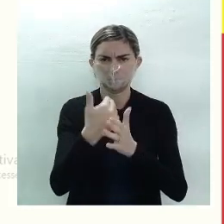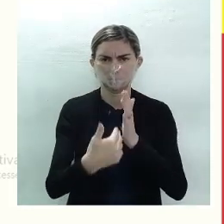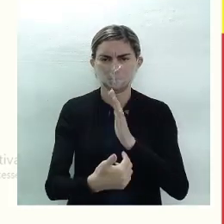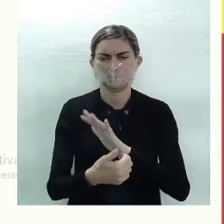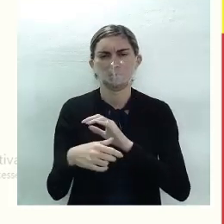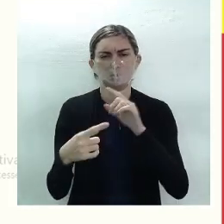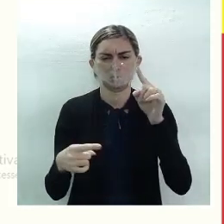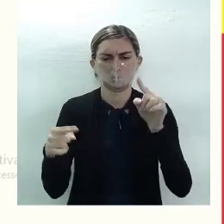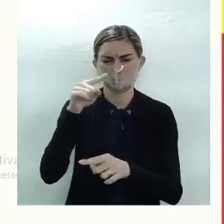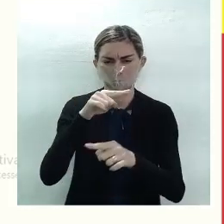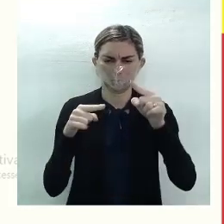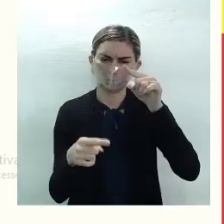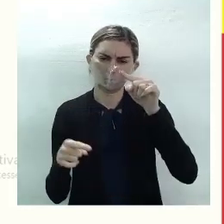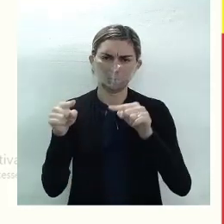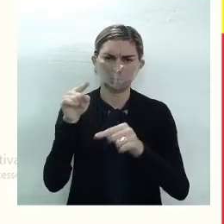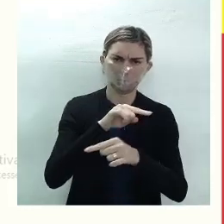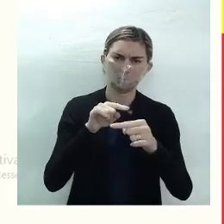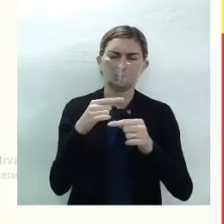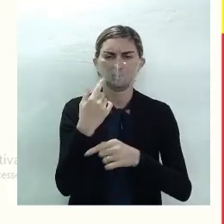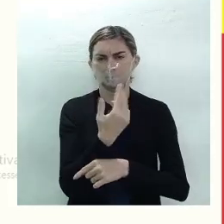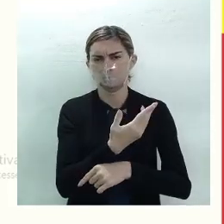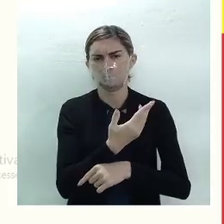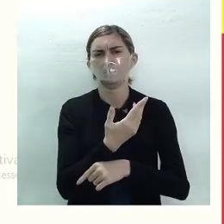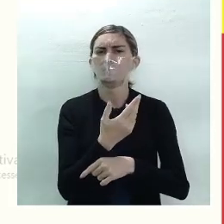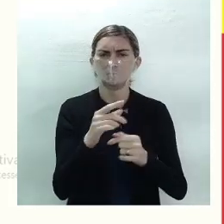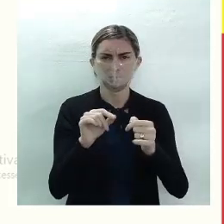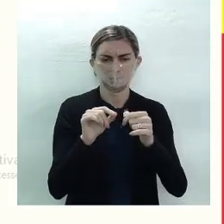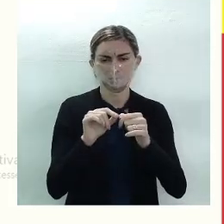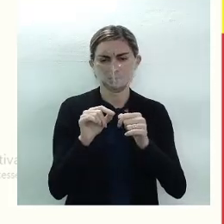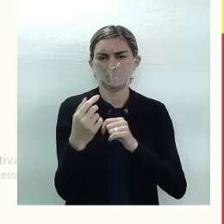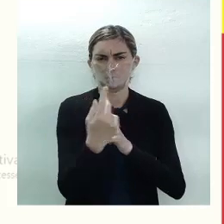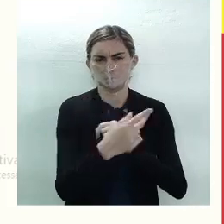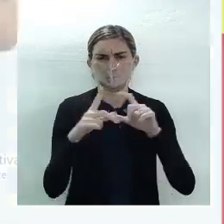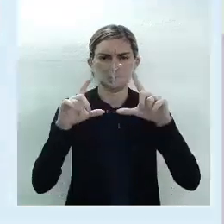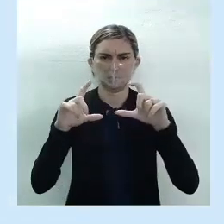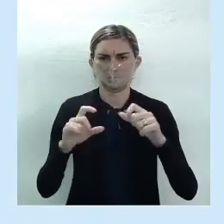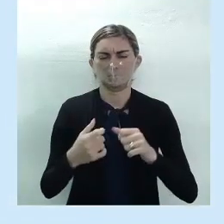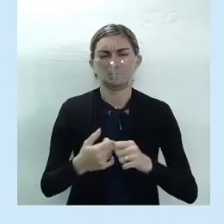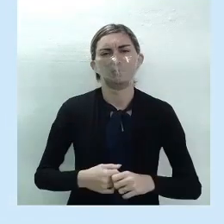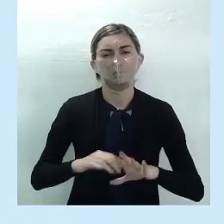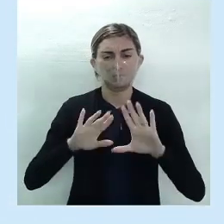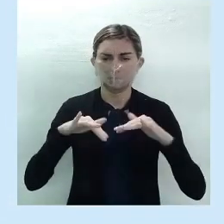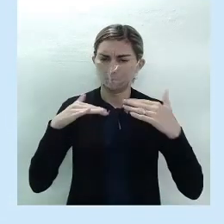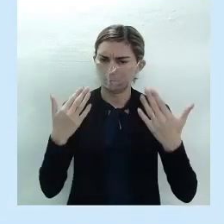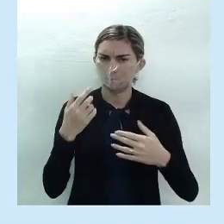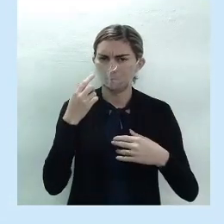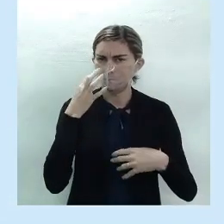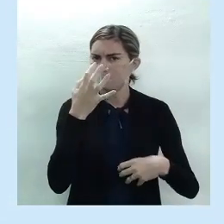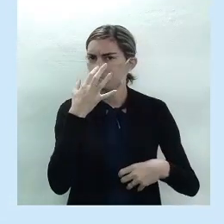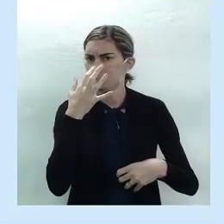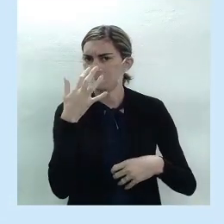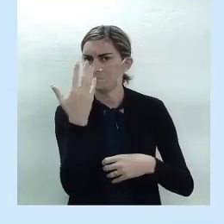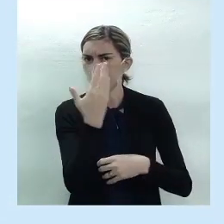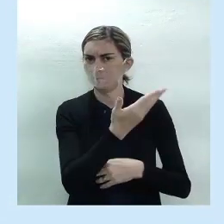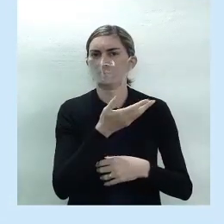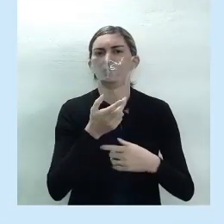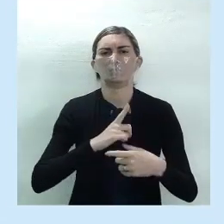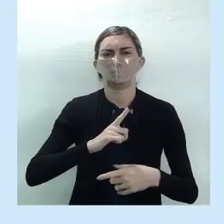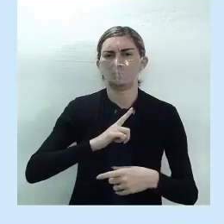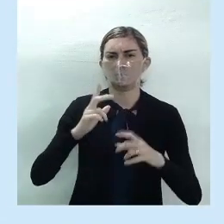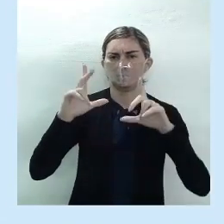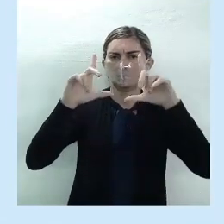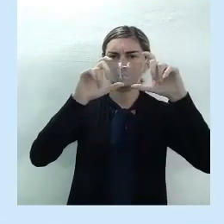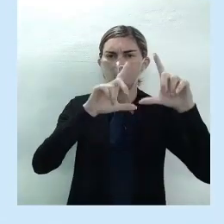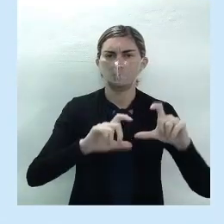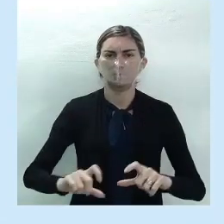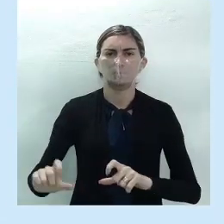a gente rotaciona e forma essa figura. Então, ó, observe aqui ao lado que tem uma